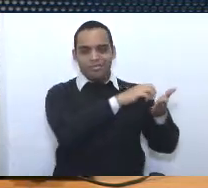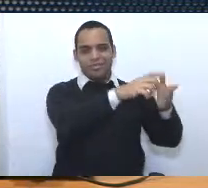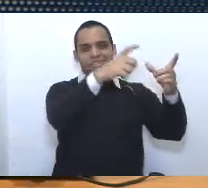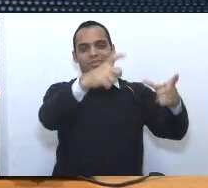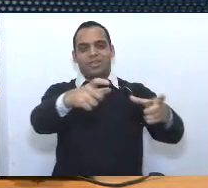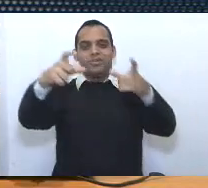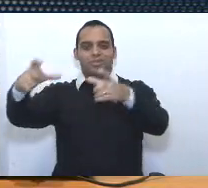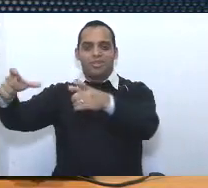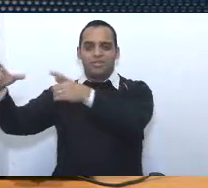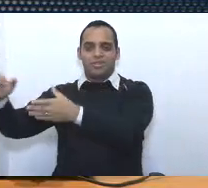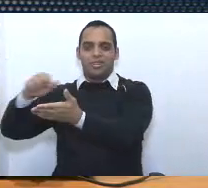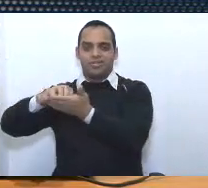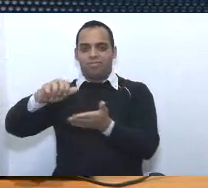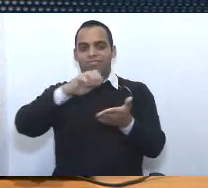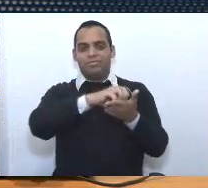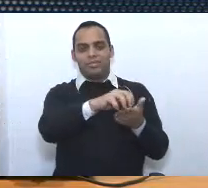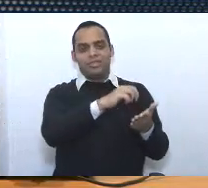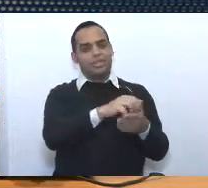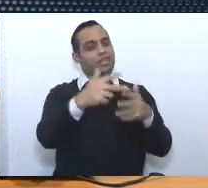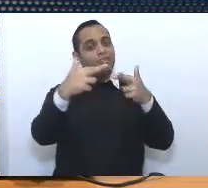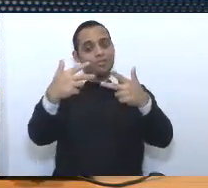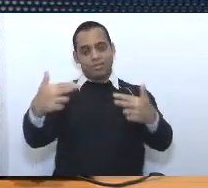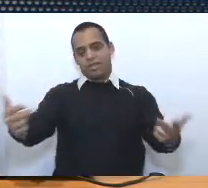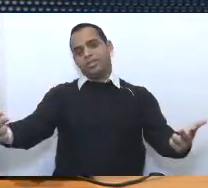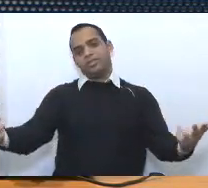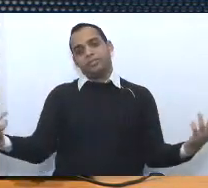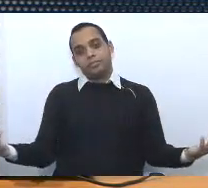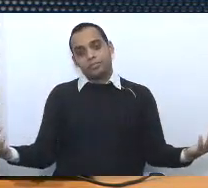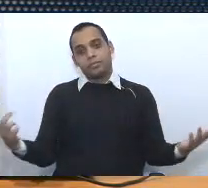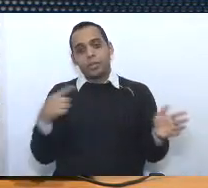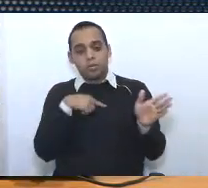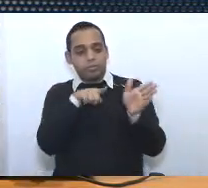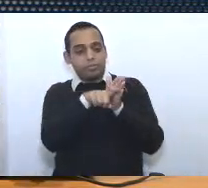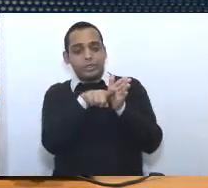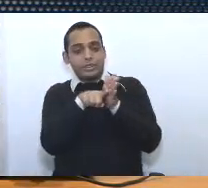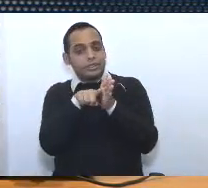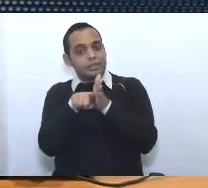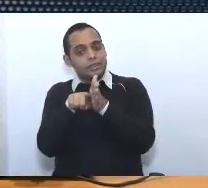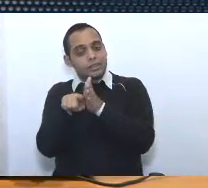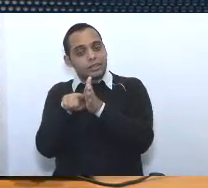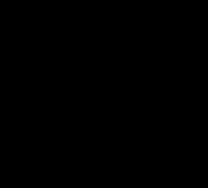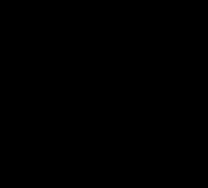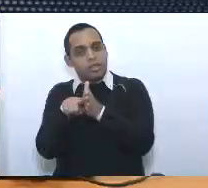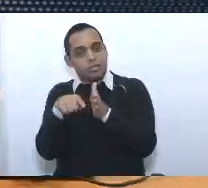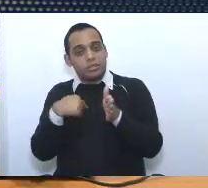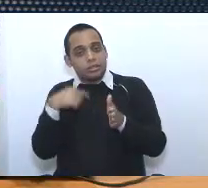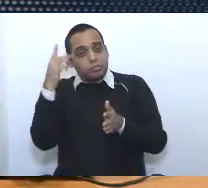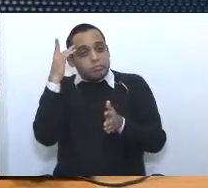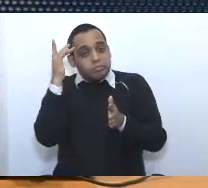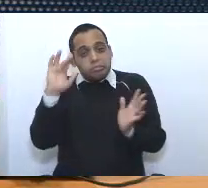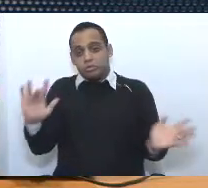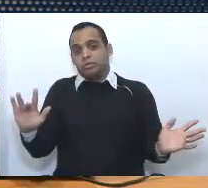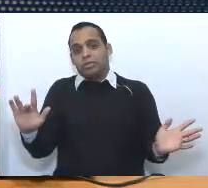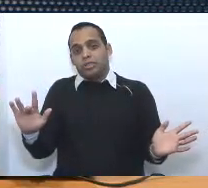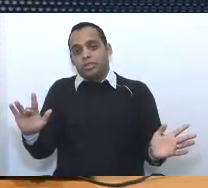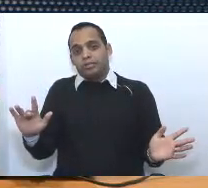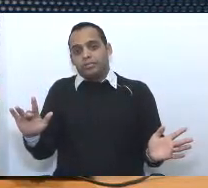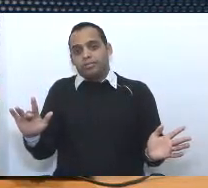além disso, a Lei de Responsabilidade Fiscal. Está em análise, nós ainda não temos a definição com